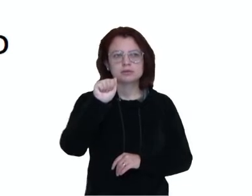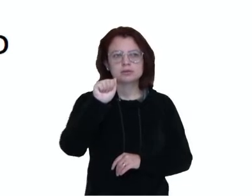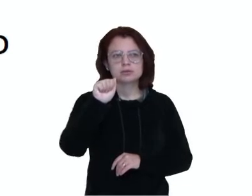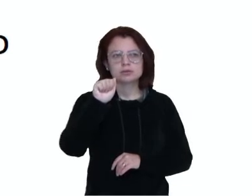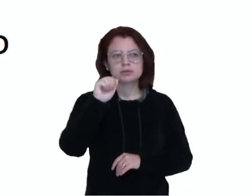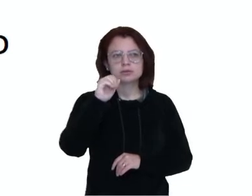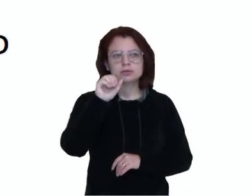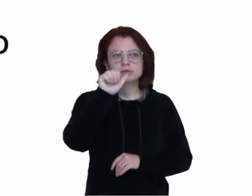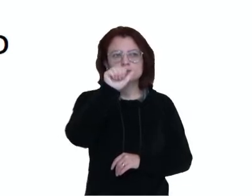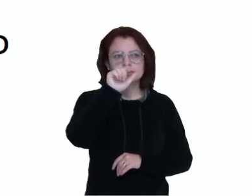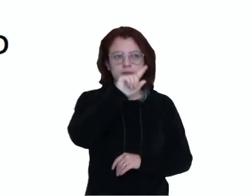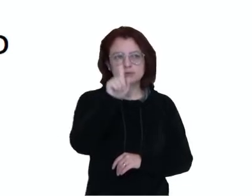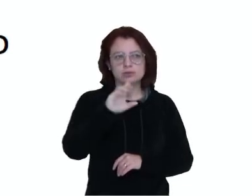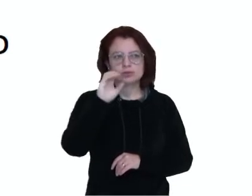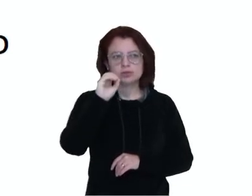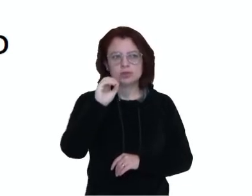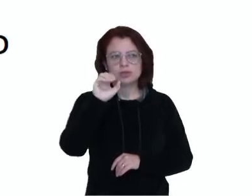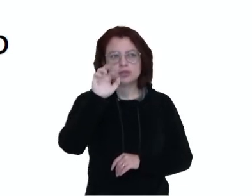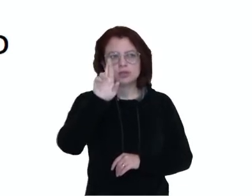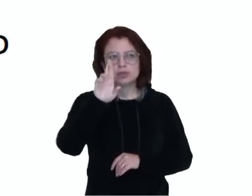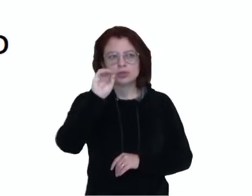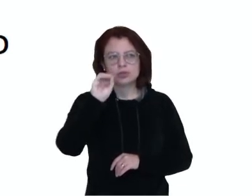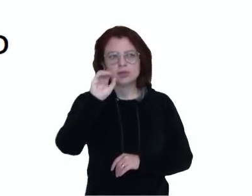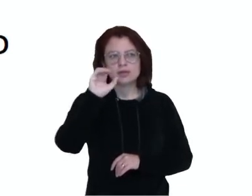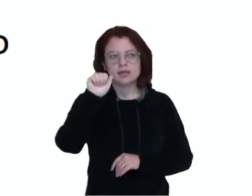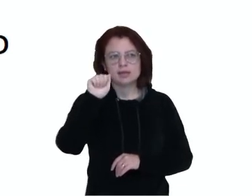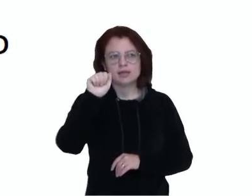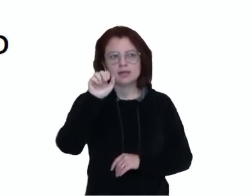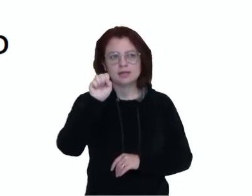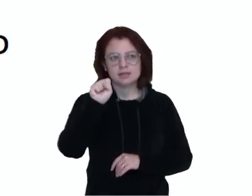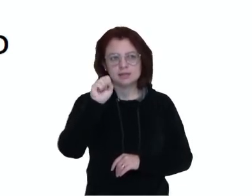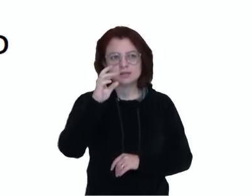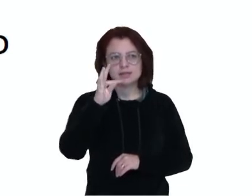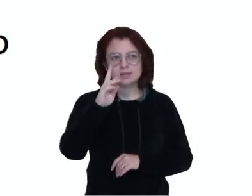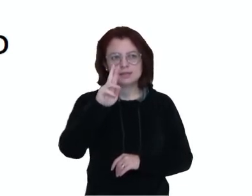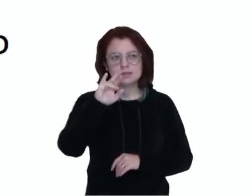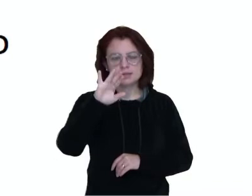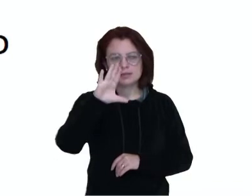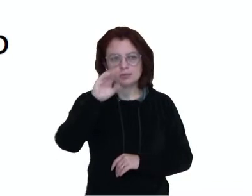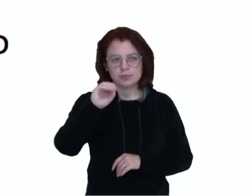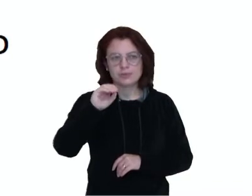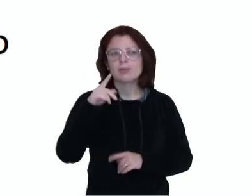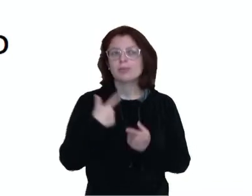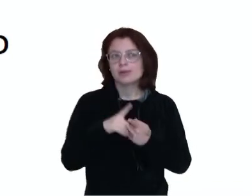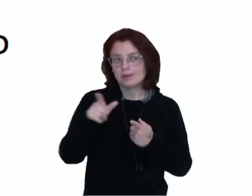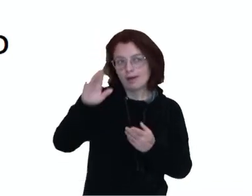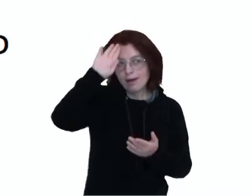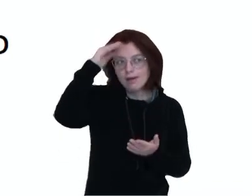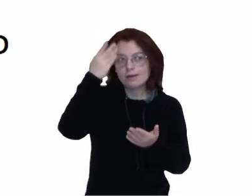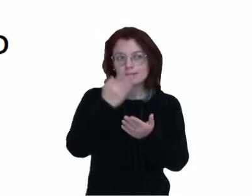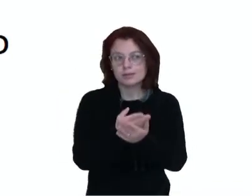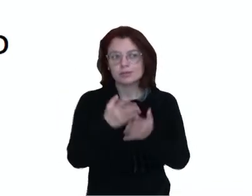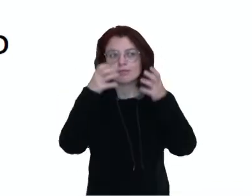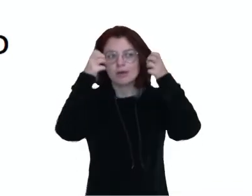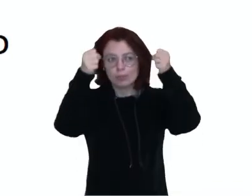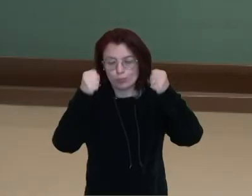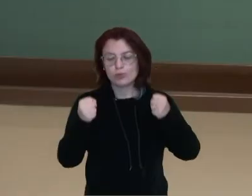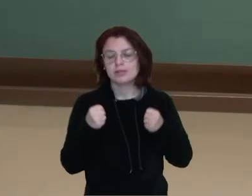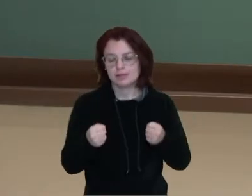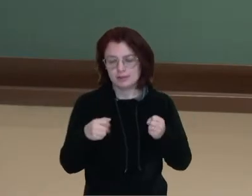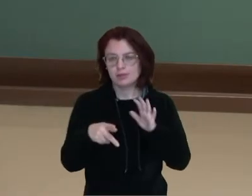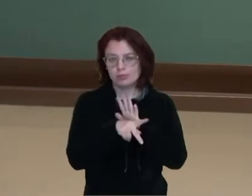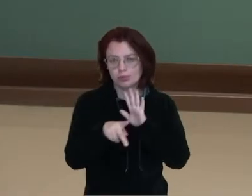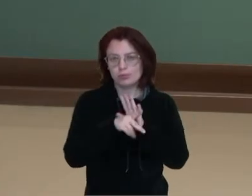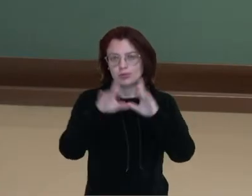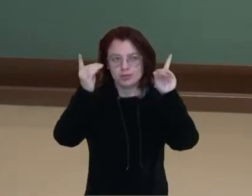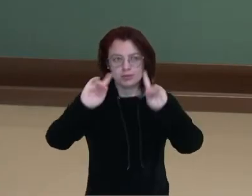chama-se Zoroastro, certo? Então, eles acreditavam em poderes de deuses, o poder do deus do bem